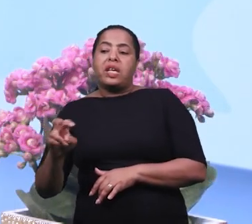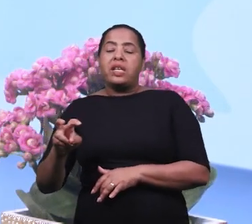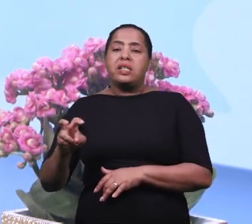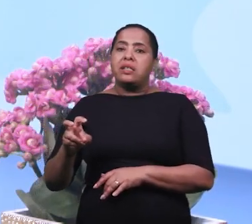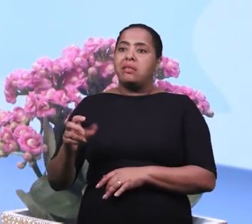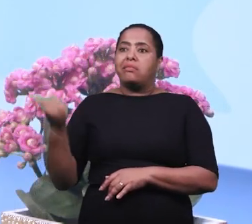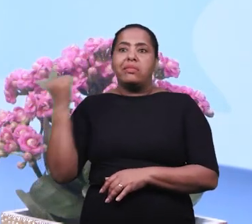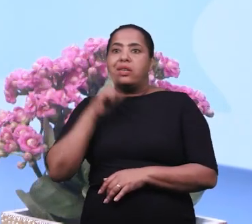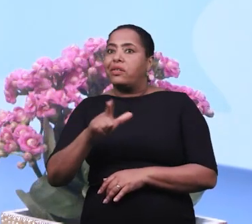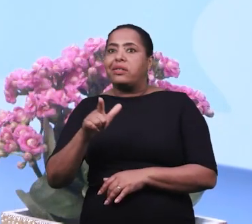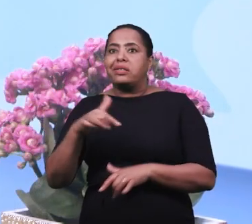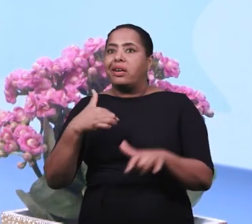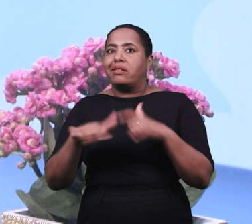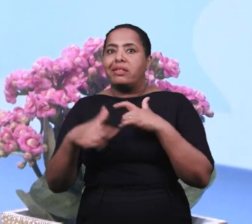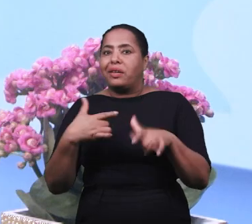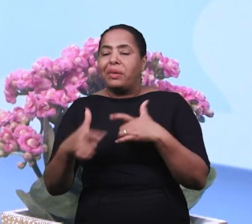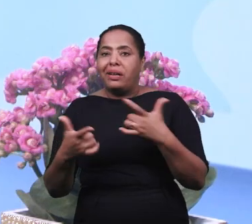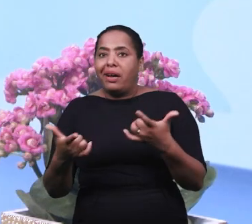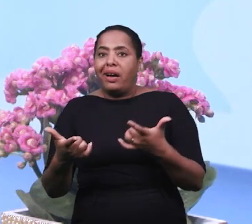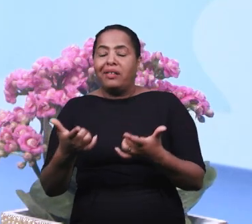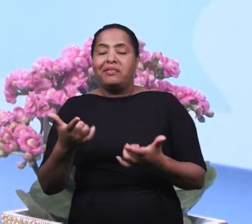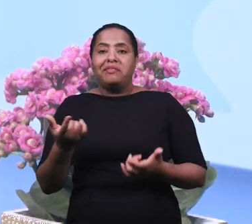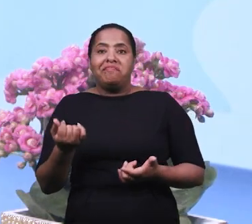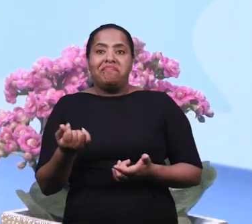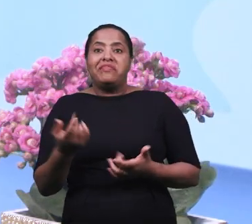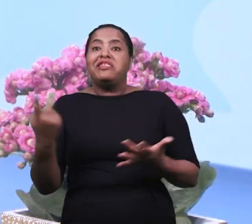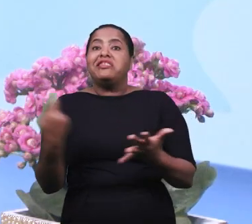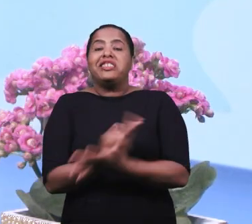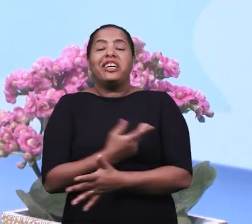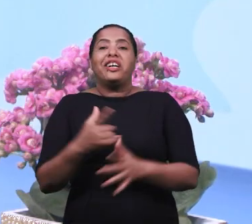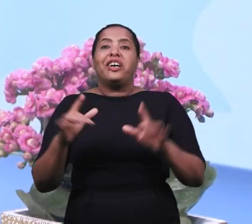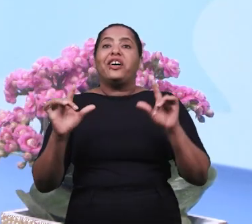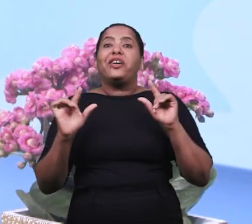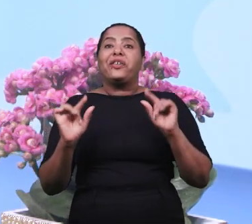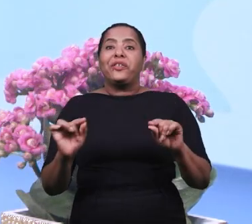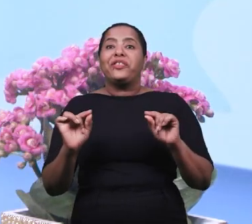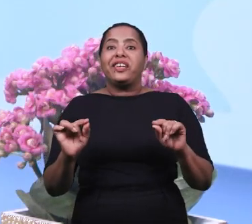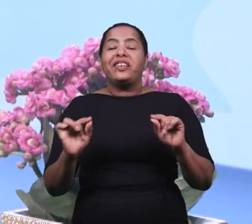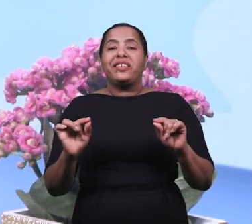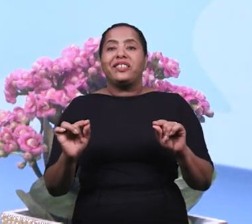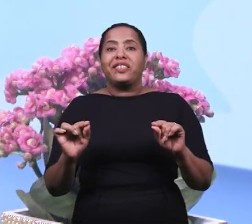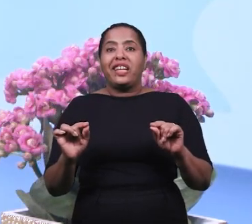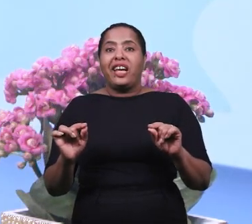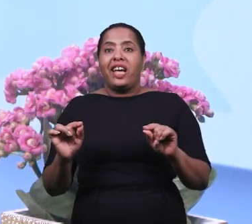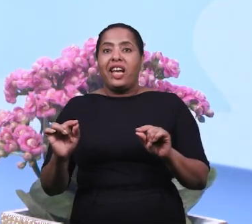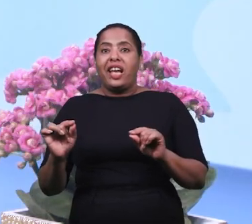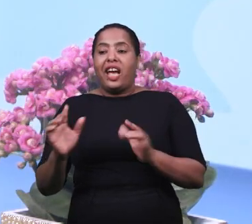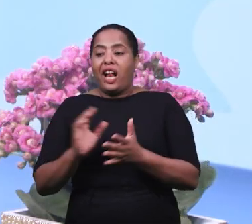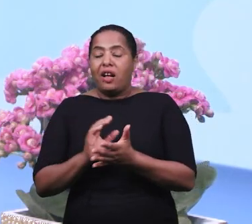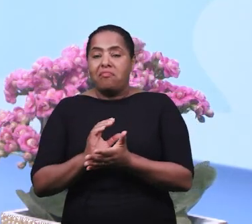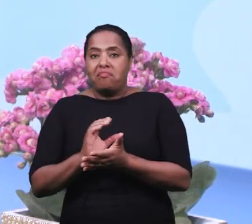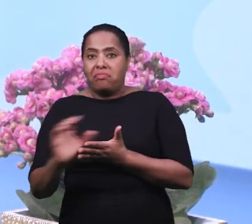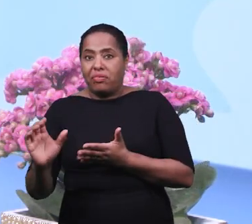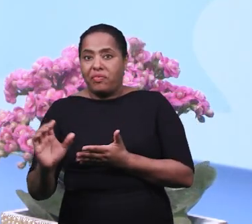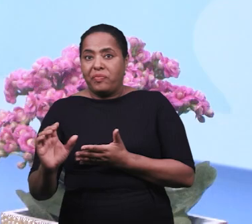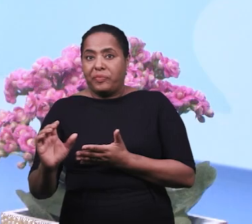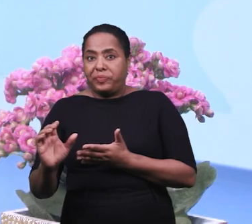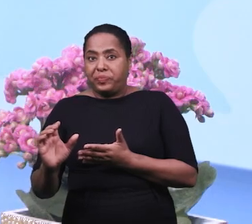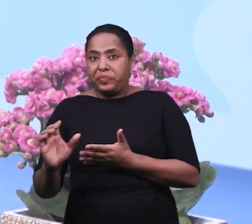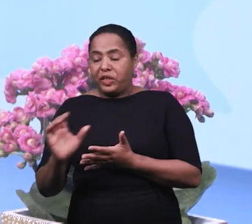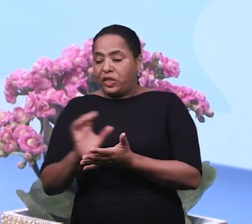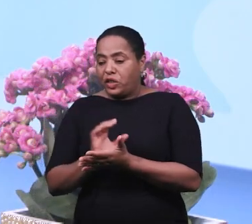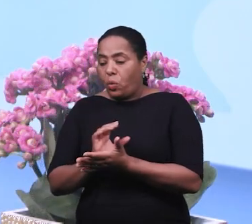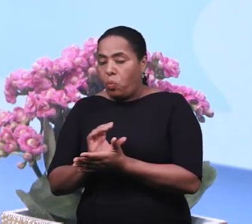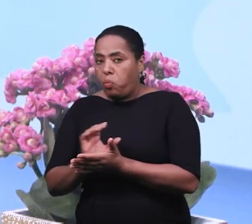sobreviver, porque financeiramente falando. E o que acontece? Ela pode contribuir como contribuinte facultativo, não pode ser